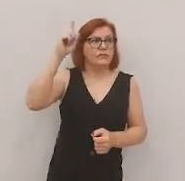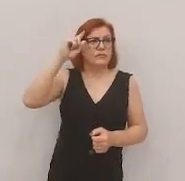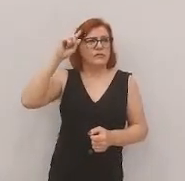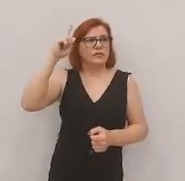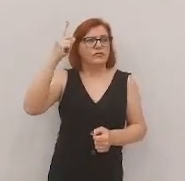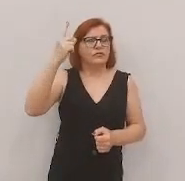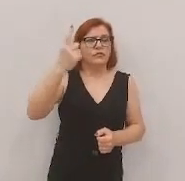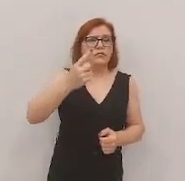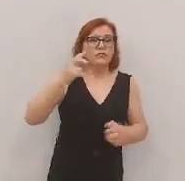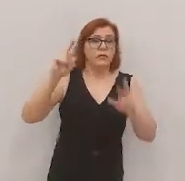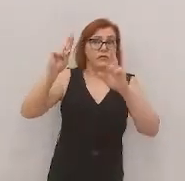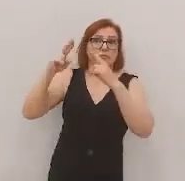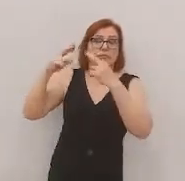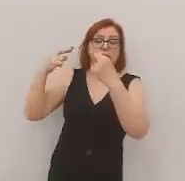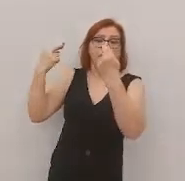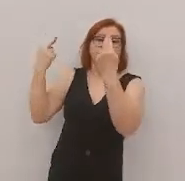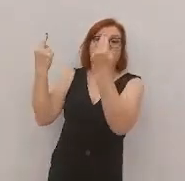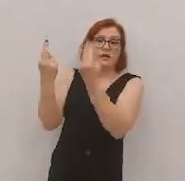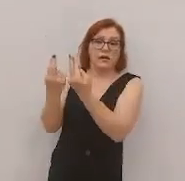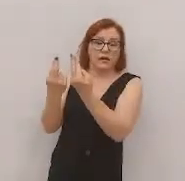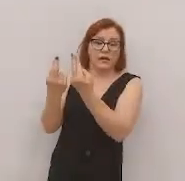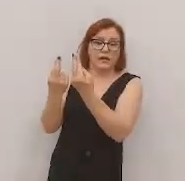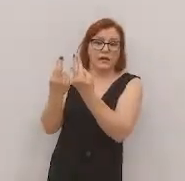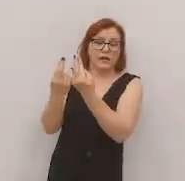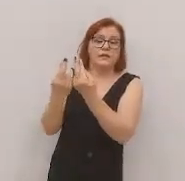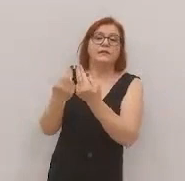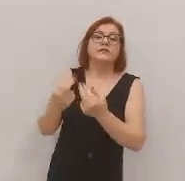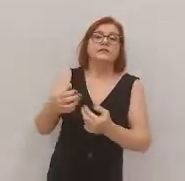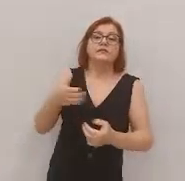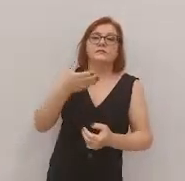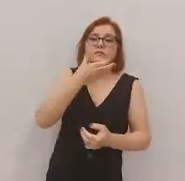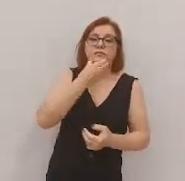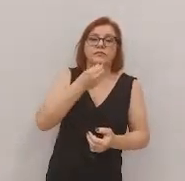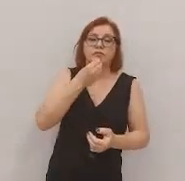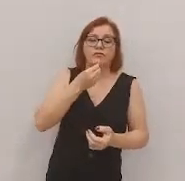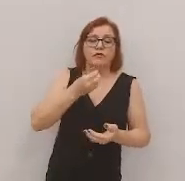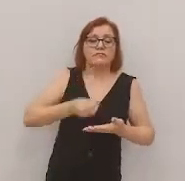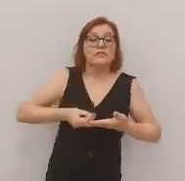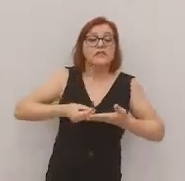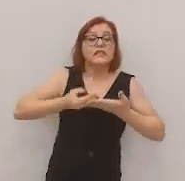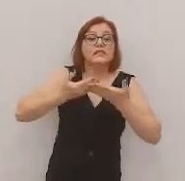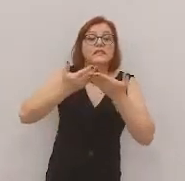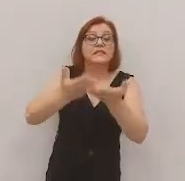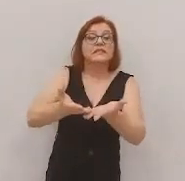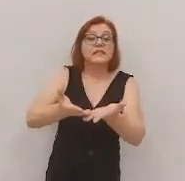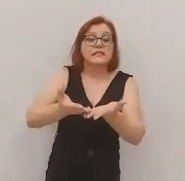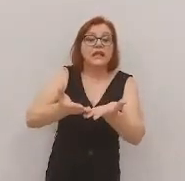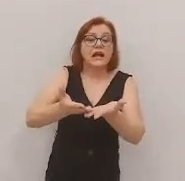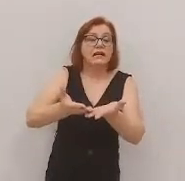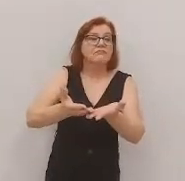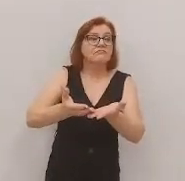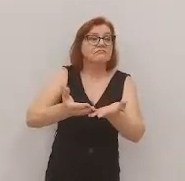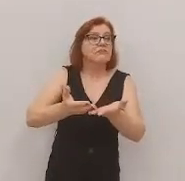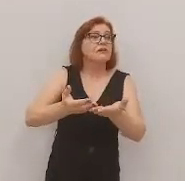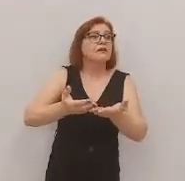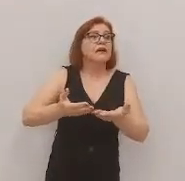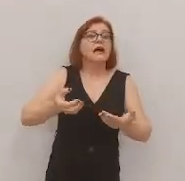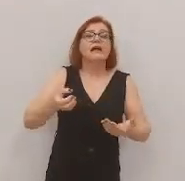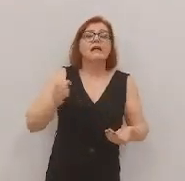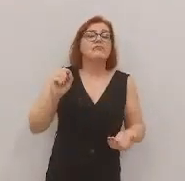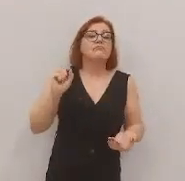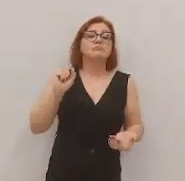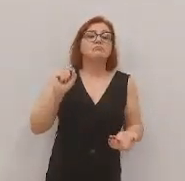dos homens, e o dá a quem quer, e até mesmo ao mais humilde